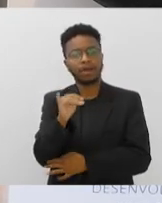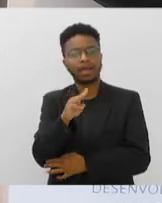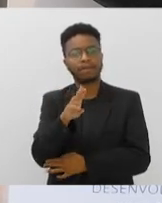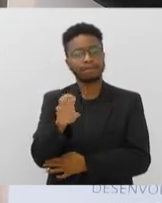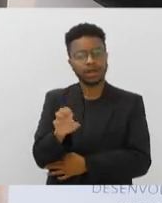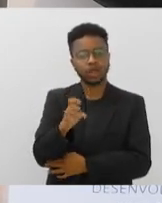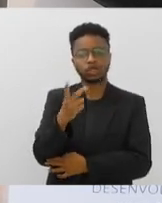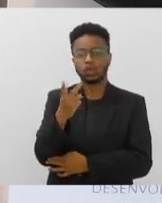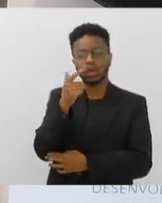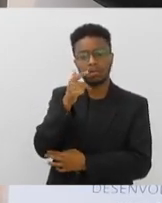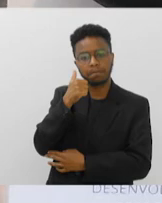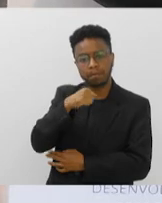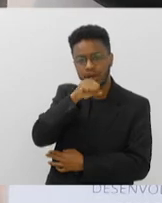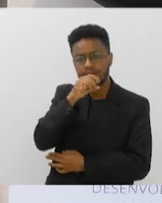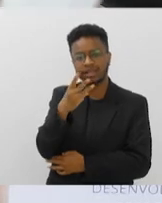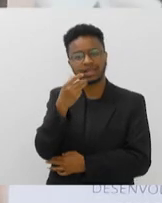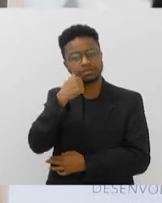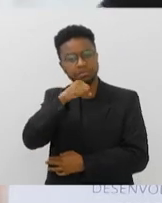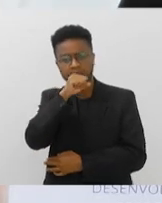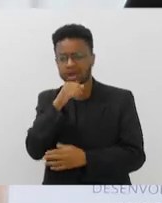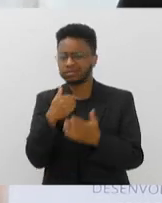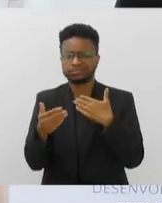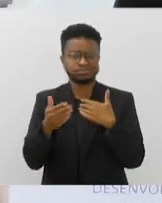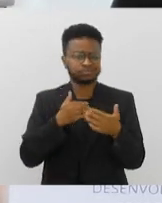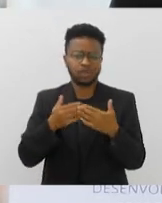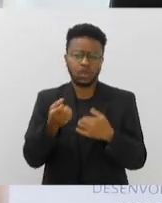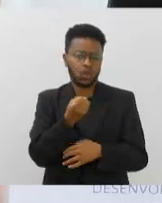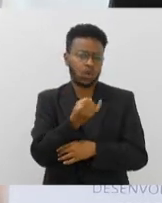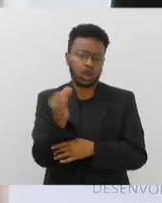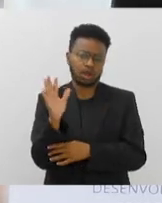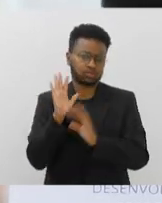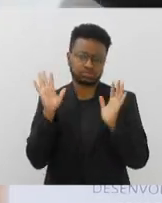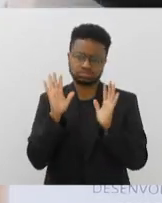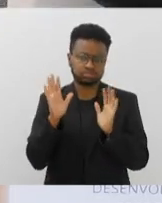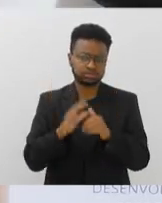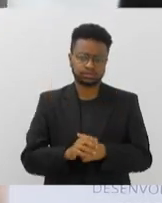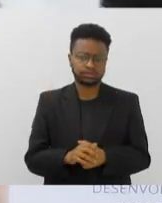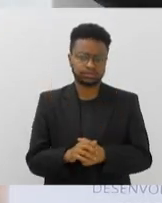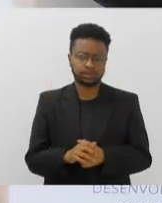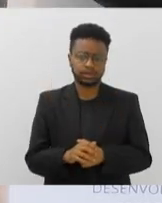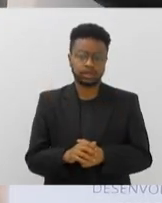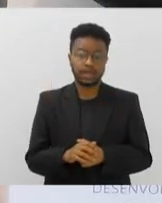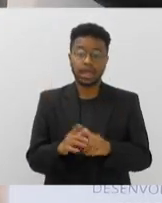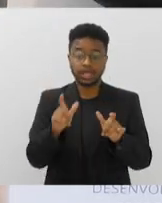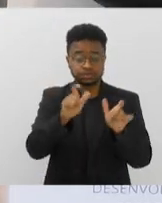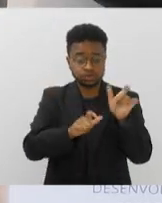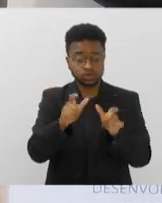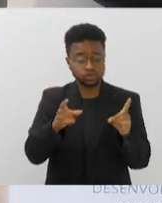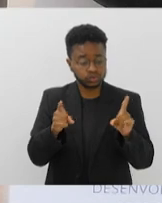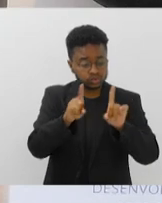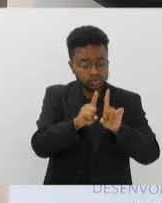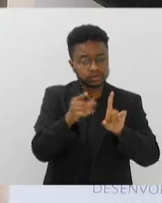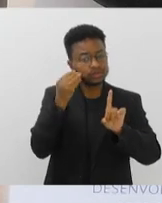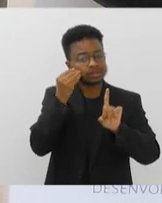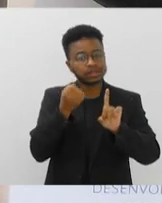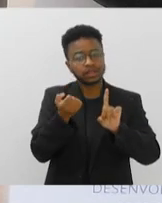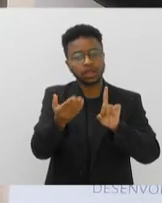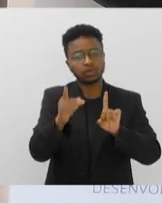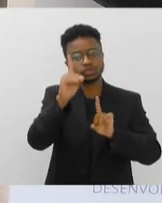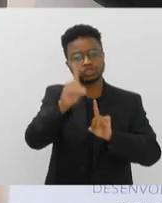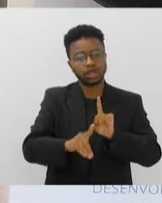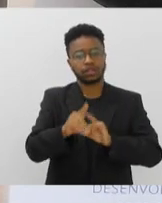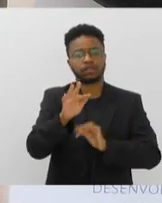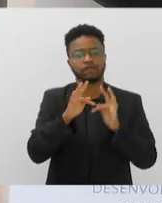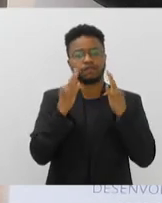suas duas mães três mães sei lá Quanto quantos são aqueles que se uniram para dar o o direito de família é isso que